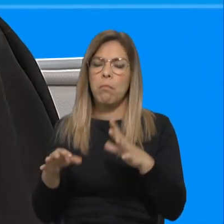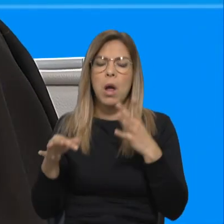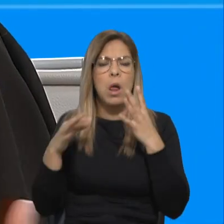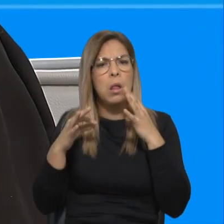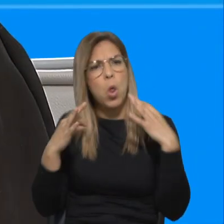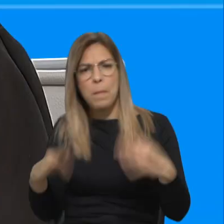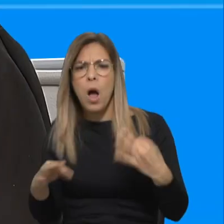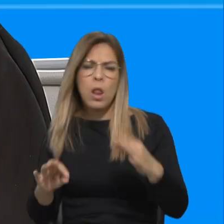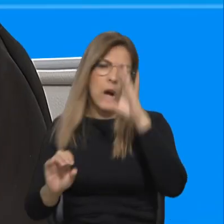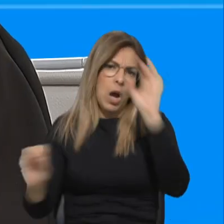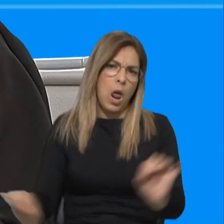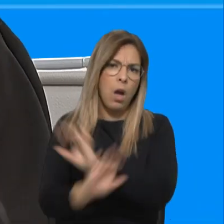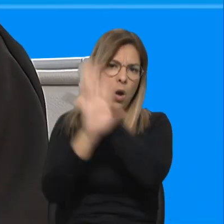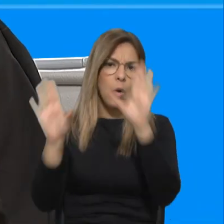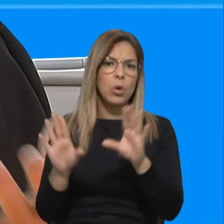muito clara,